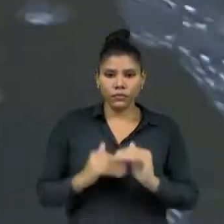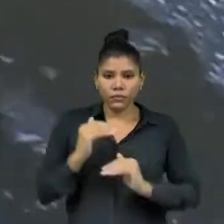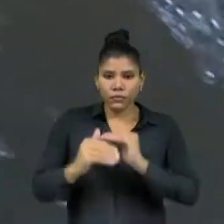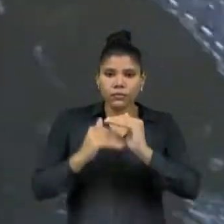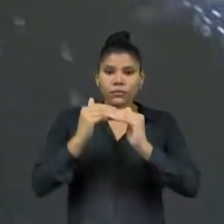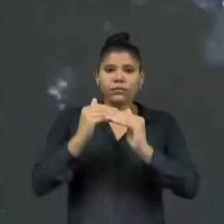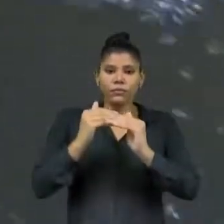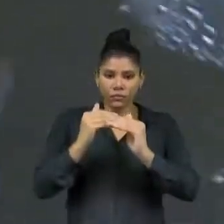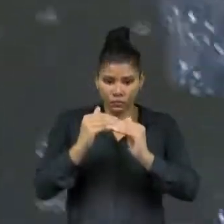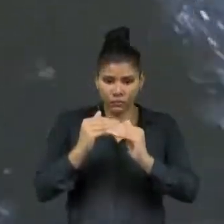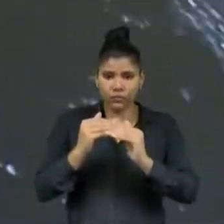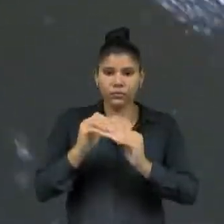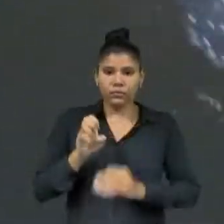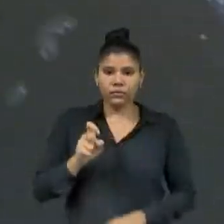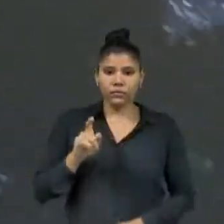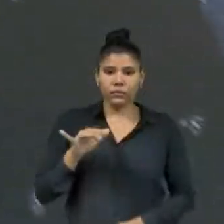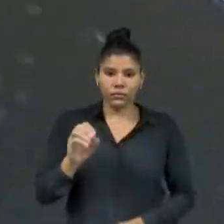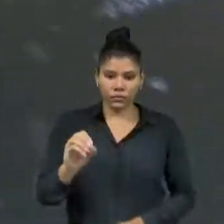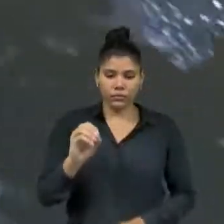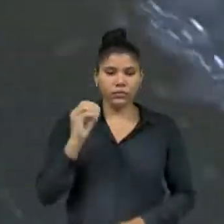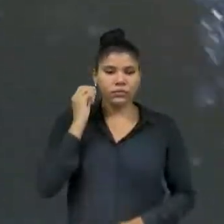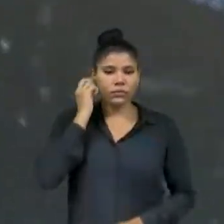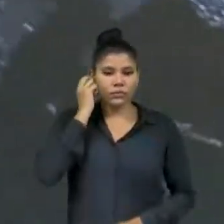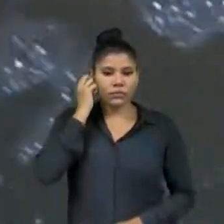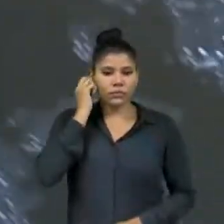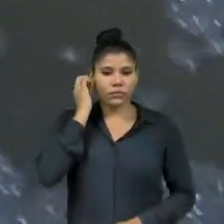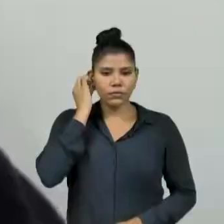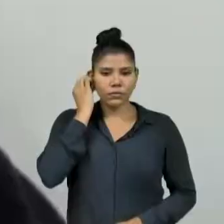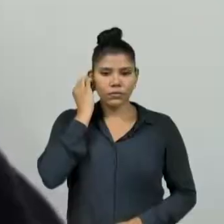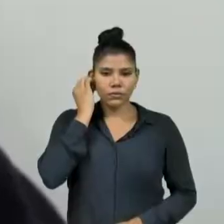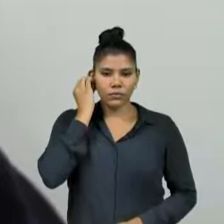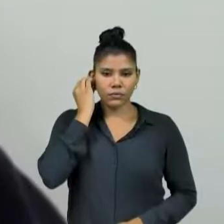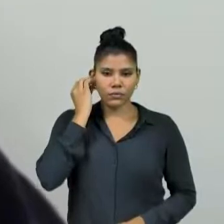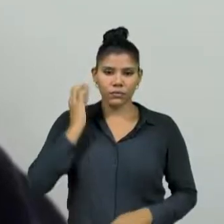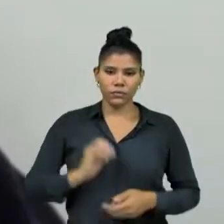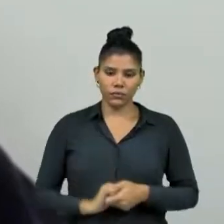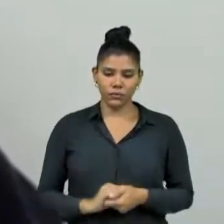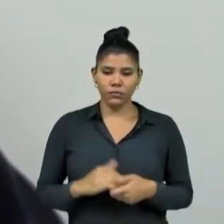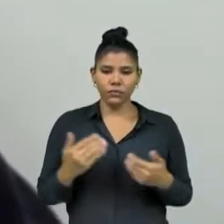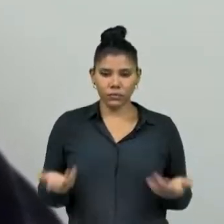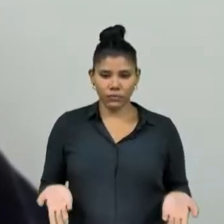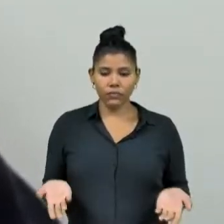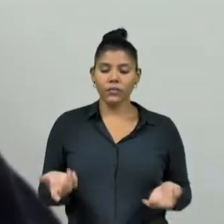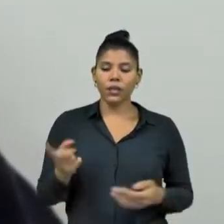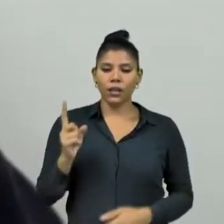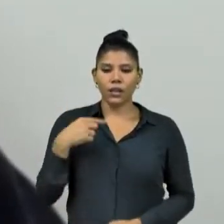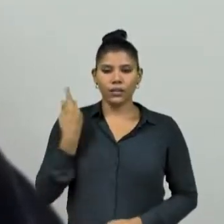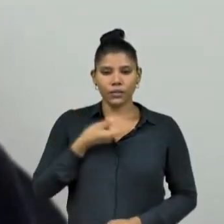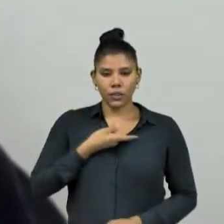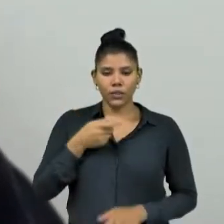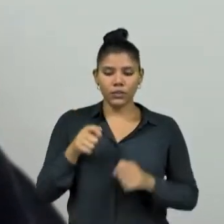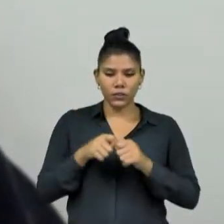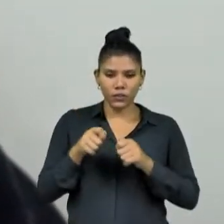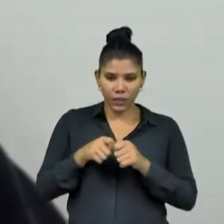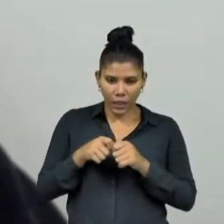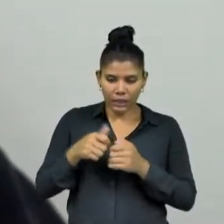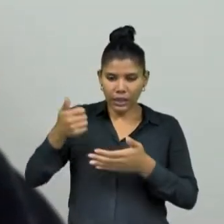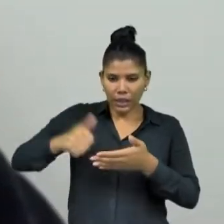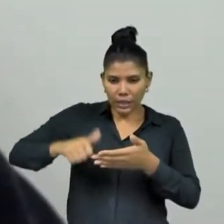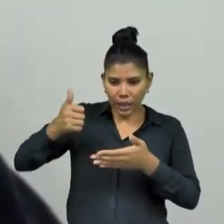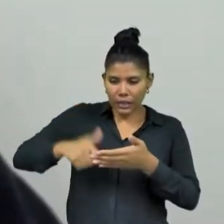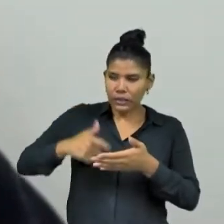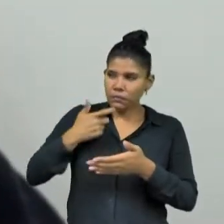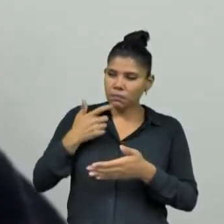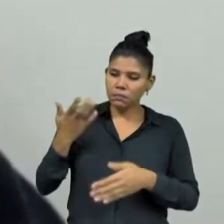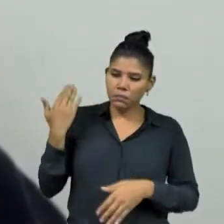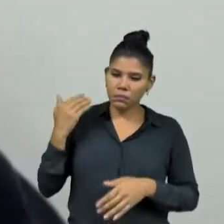no esgoto afluente às estações de tratamento. Essa última coleta, ela nos preocupou bastante,